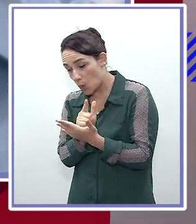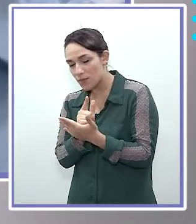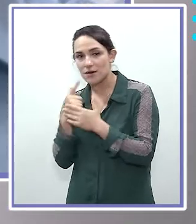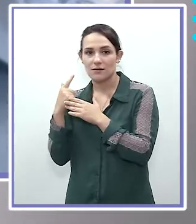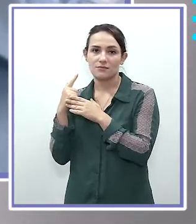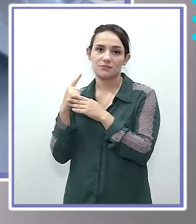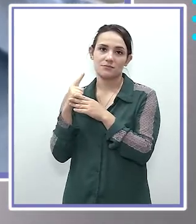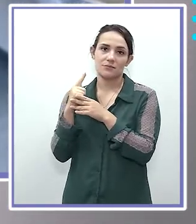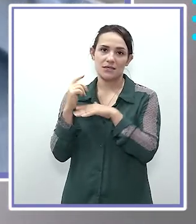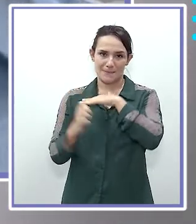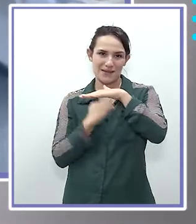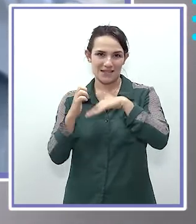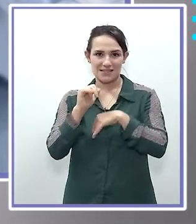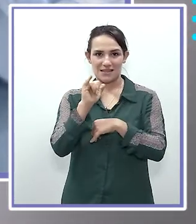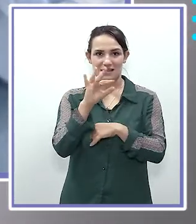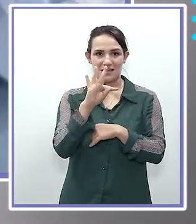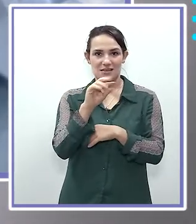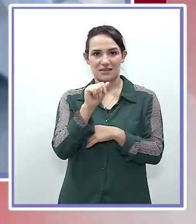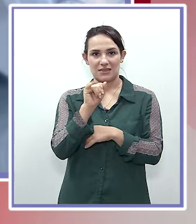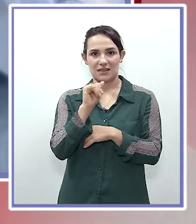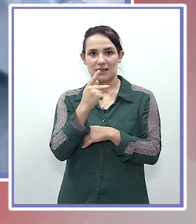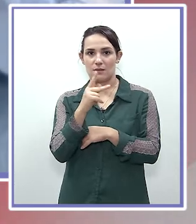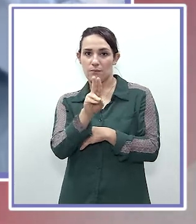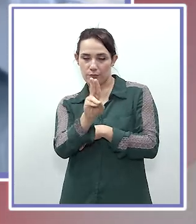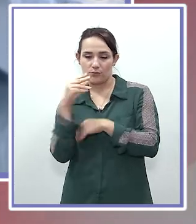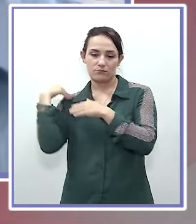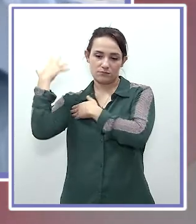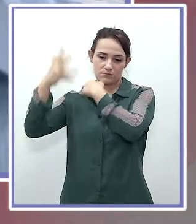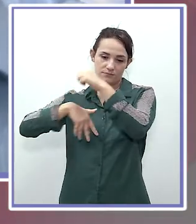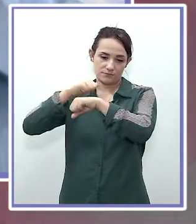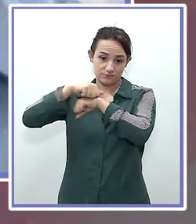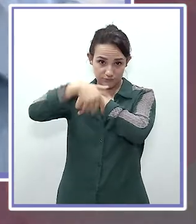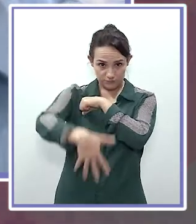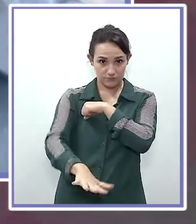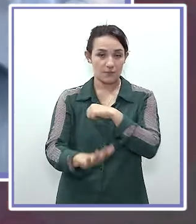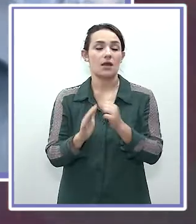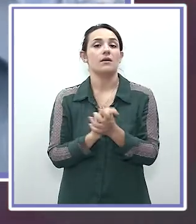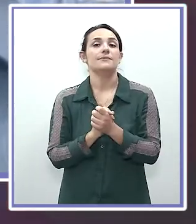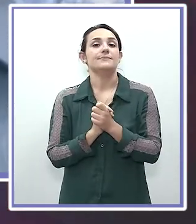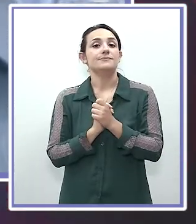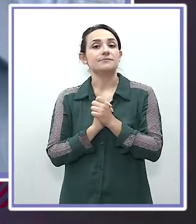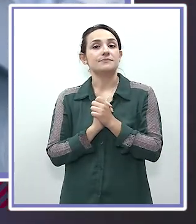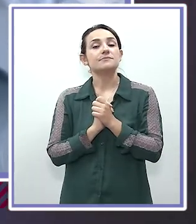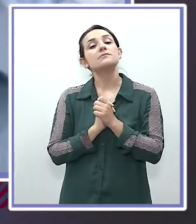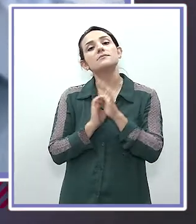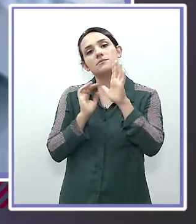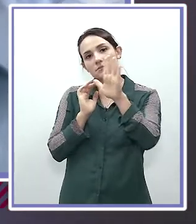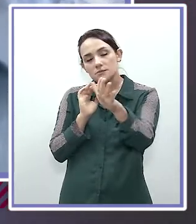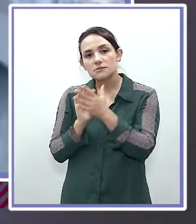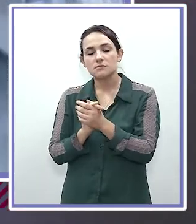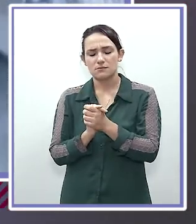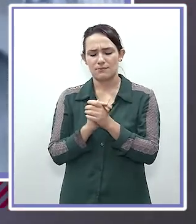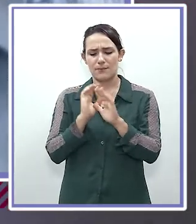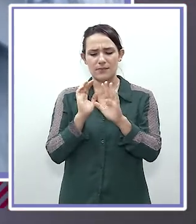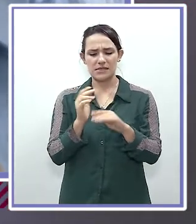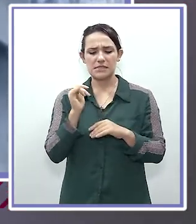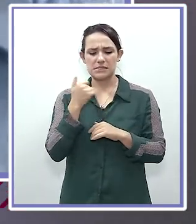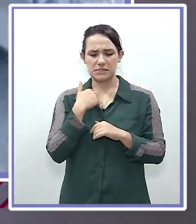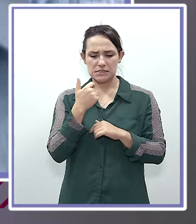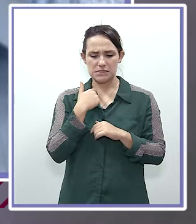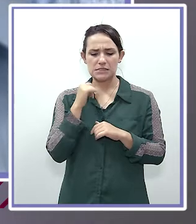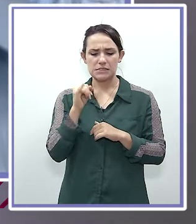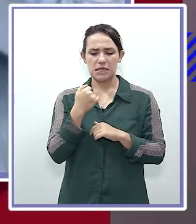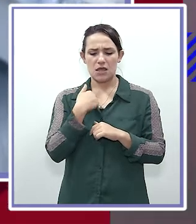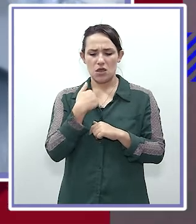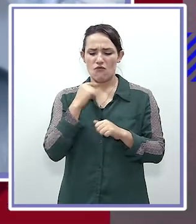Sul, eles consomem mais essa energia de Itaipu. Mas, enfim, o que eu quero dizer com isso? Se nós estamos gerando